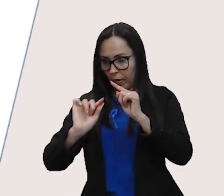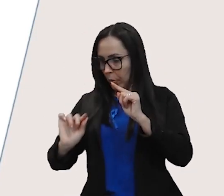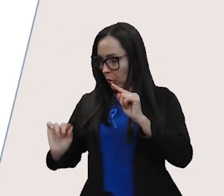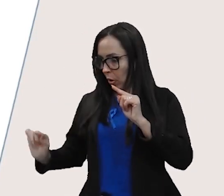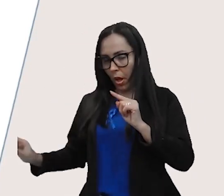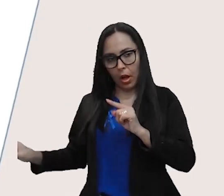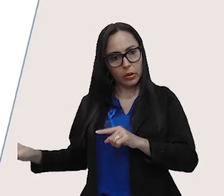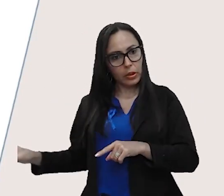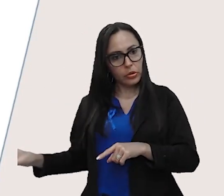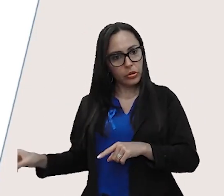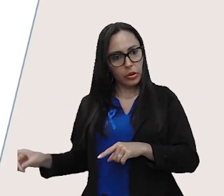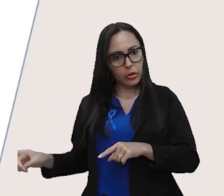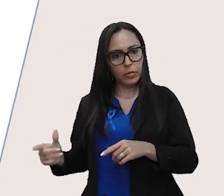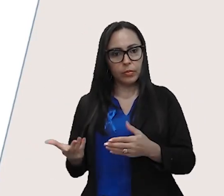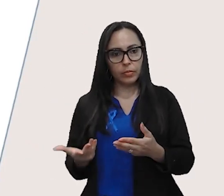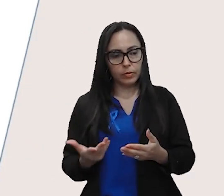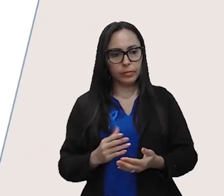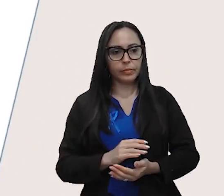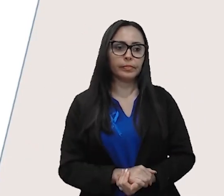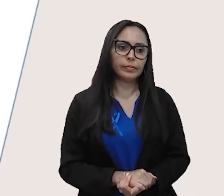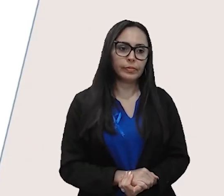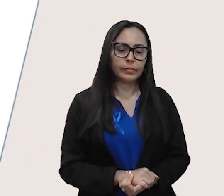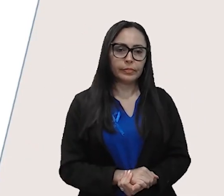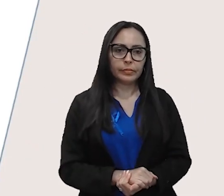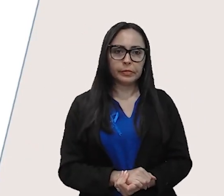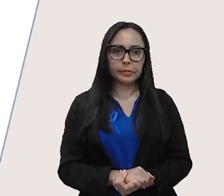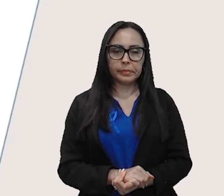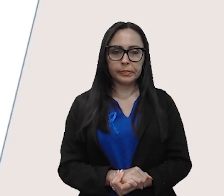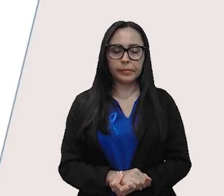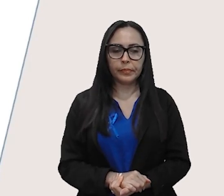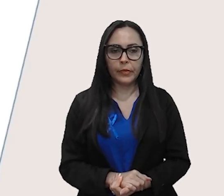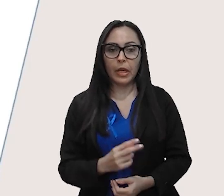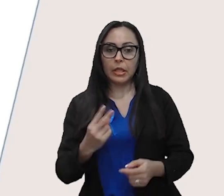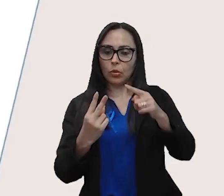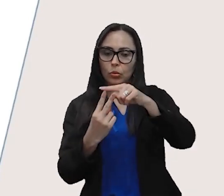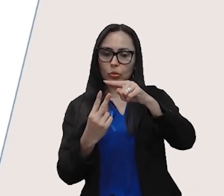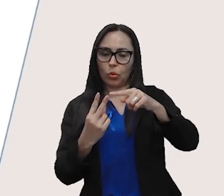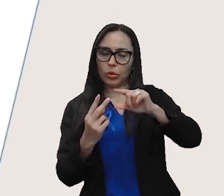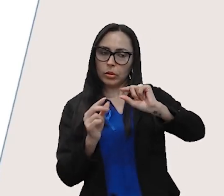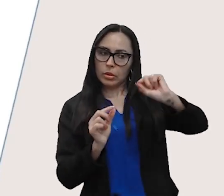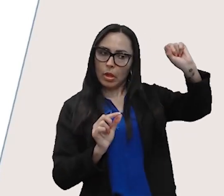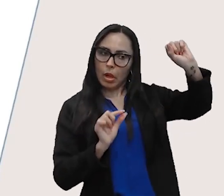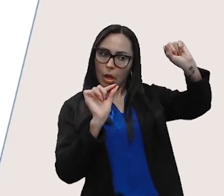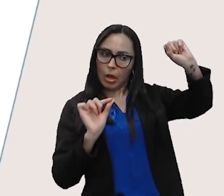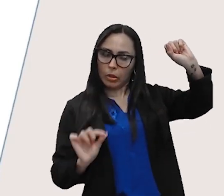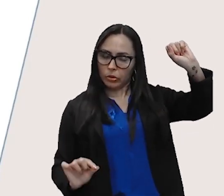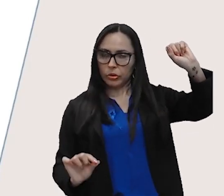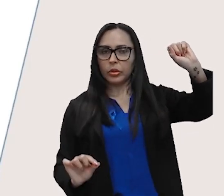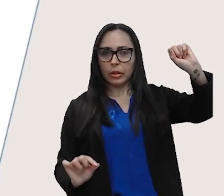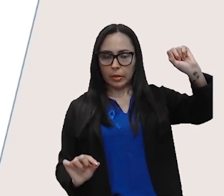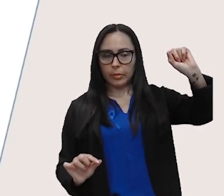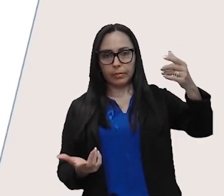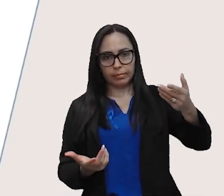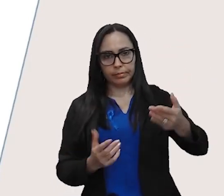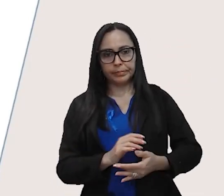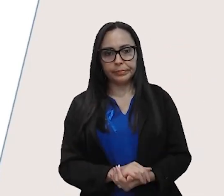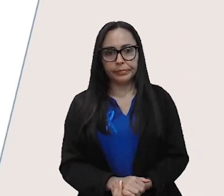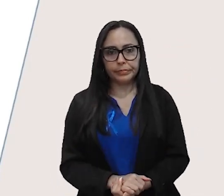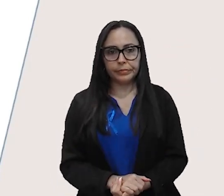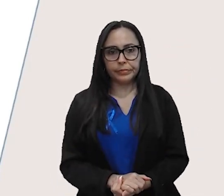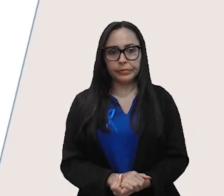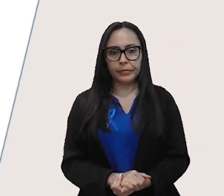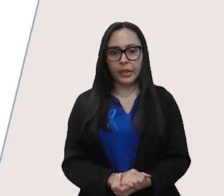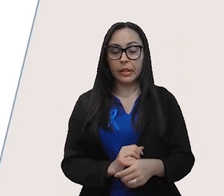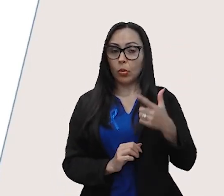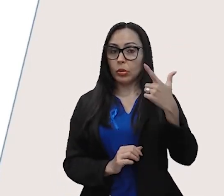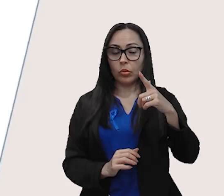para o lado esquerdo, tá certo? Lá para o inferno aí, se eu quiser dar 2 extremos aí dessa situação. Então, reta não